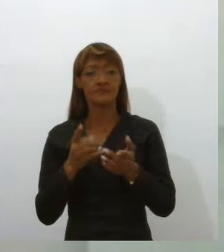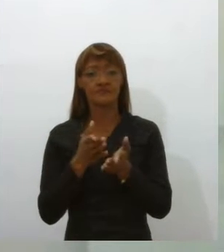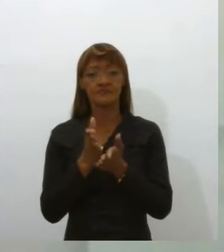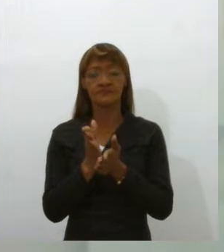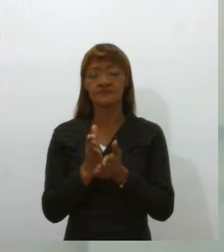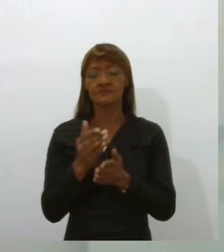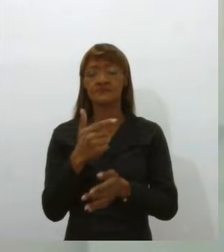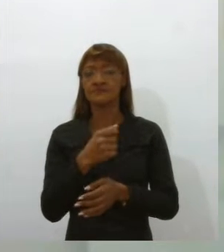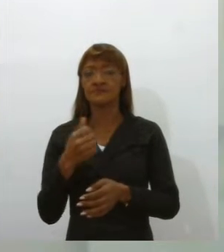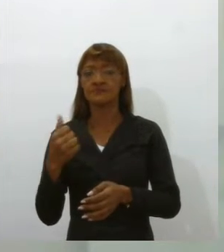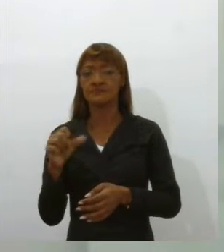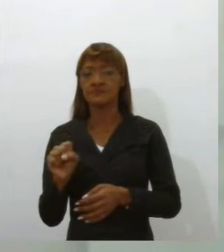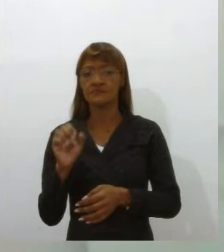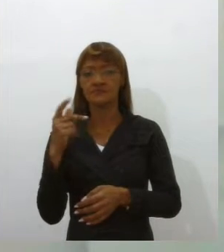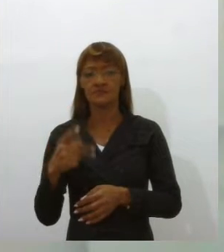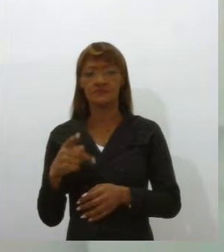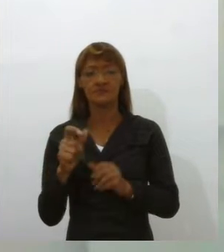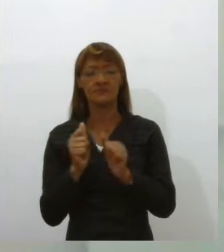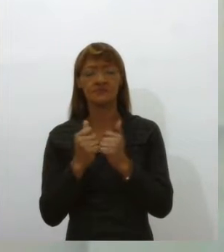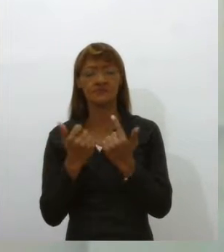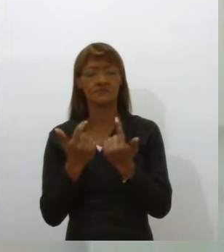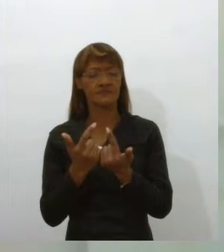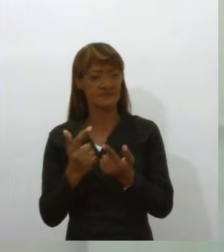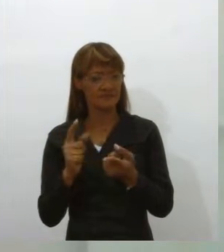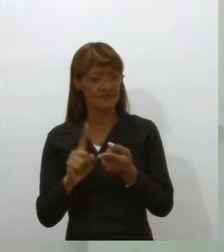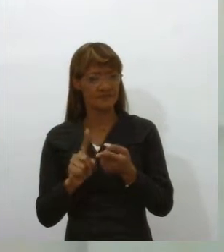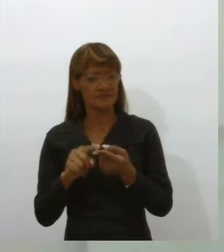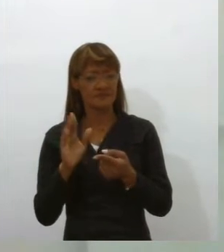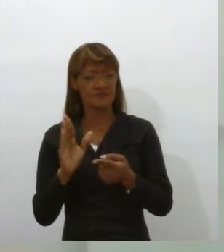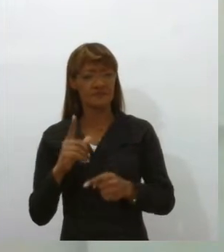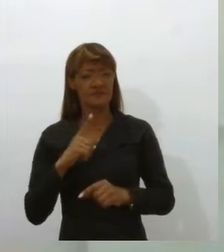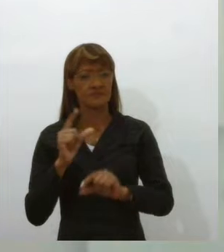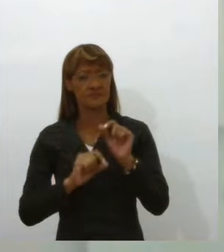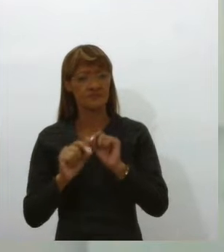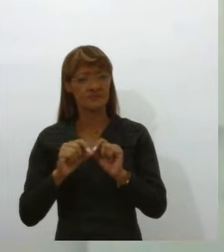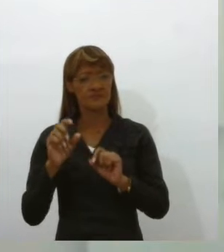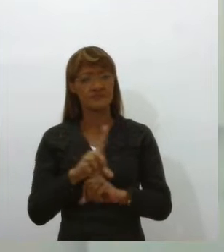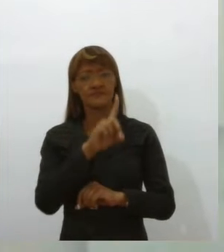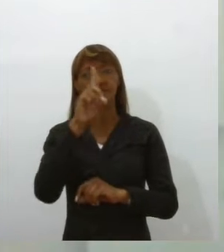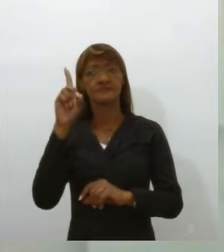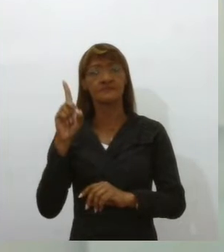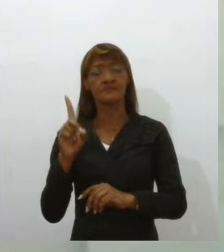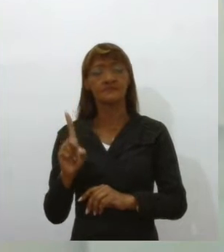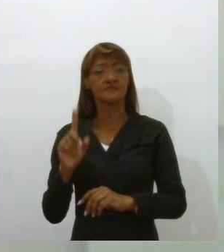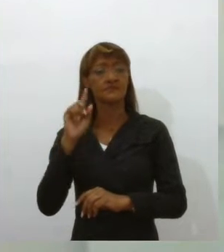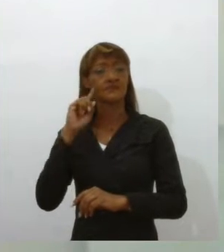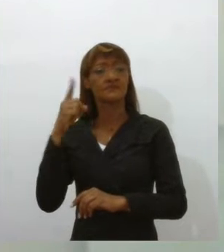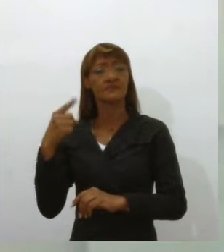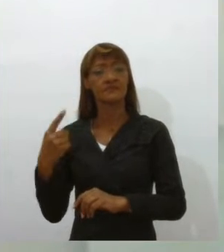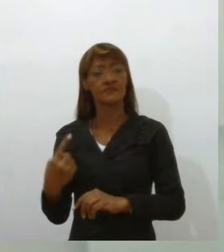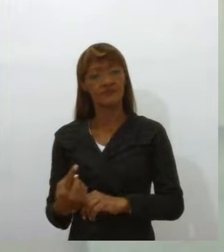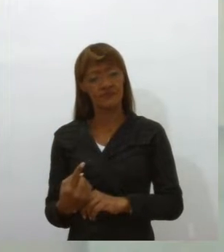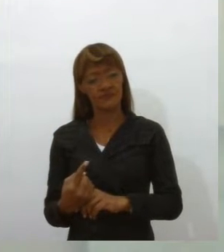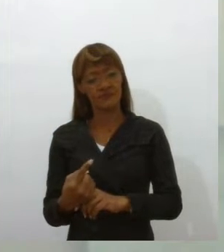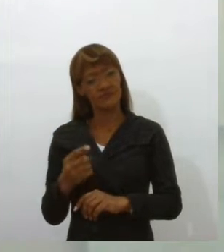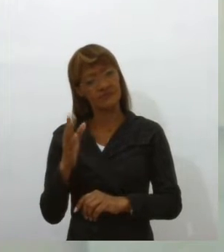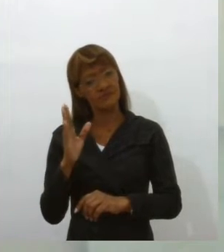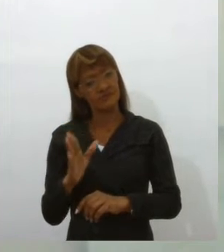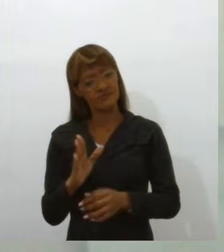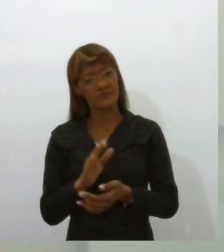Parlamento Sergipano. E ela também faz uma alusão ao Dia Nacional da Advocacia, ou seja, o Dia Nacional dos Advogados, e também ao